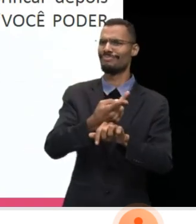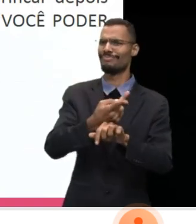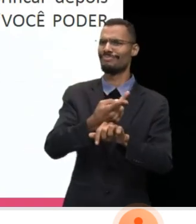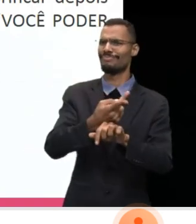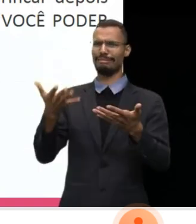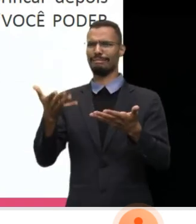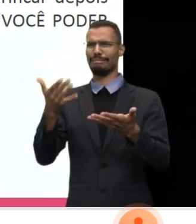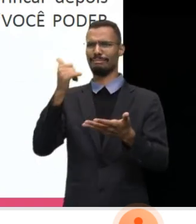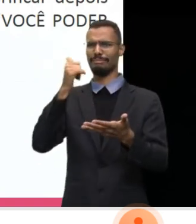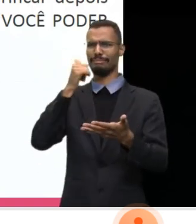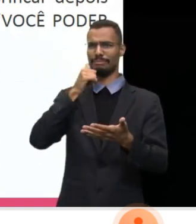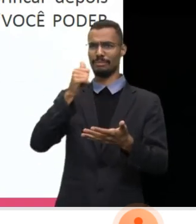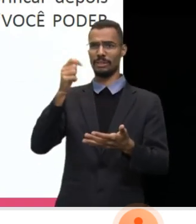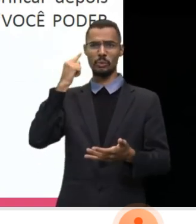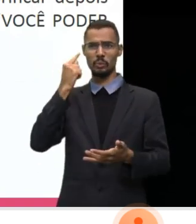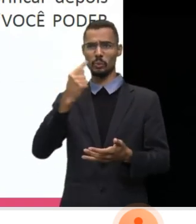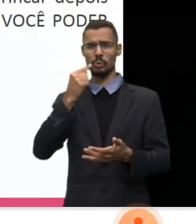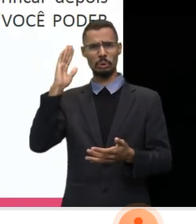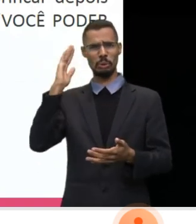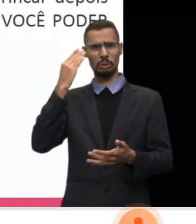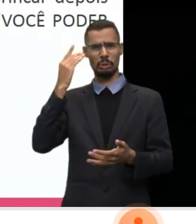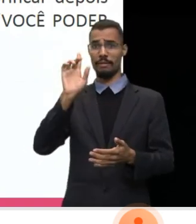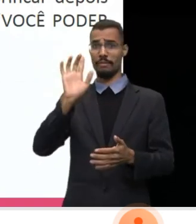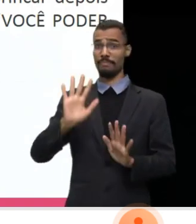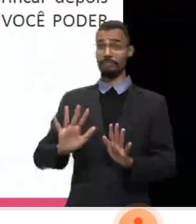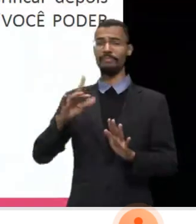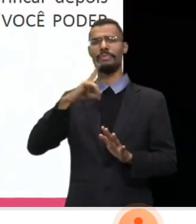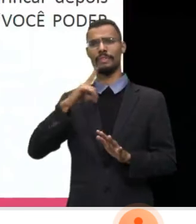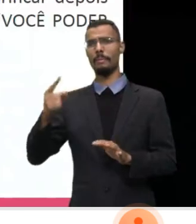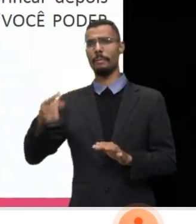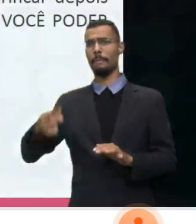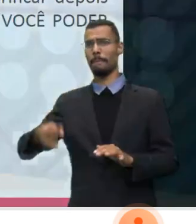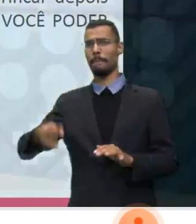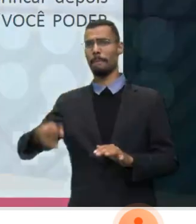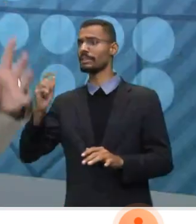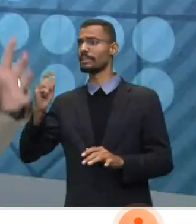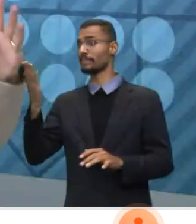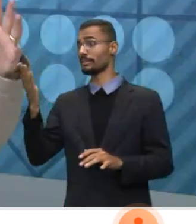aluna. Então, no primeiro momento, ela fez uma sinalização